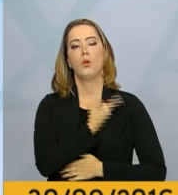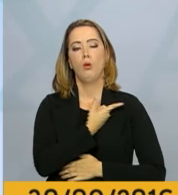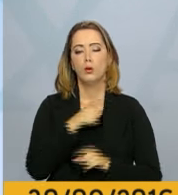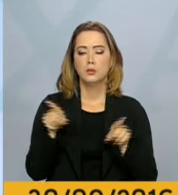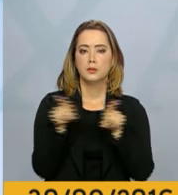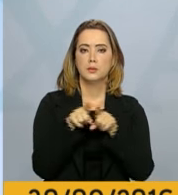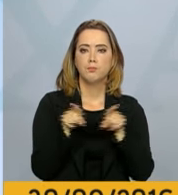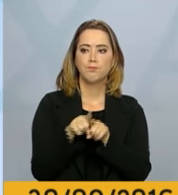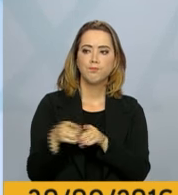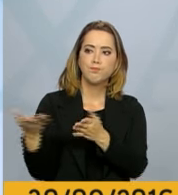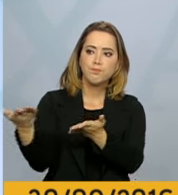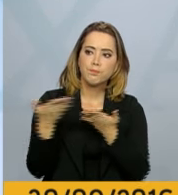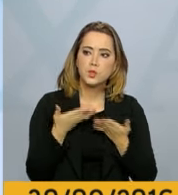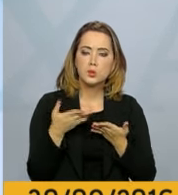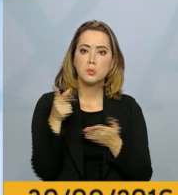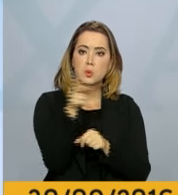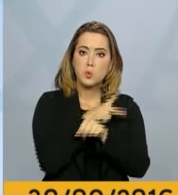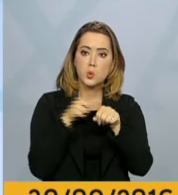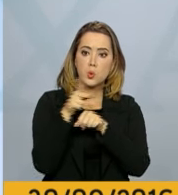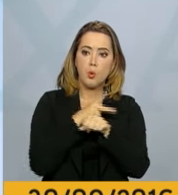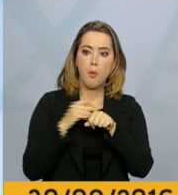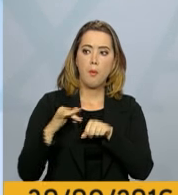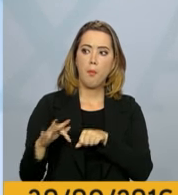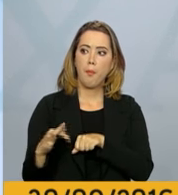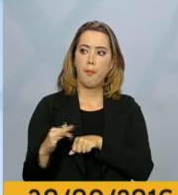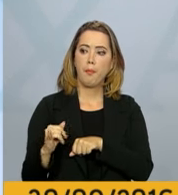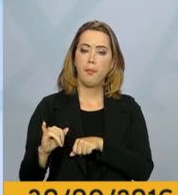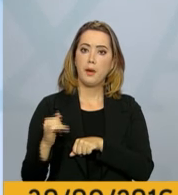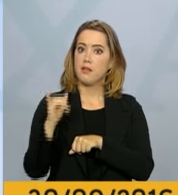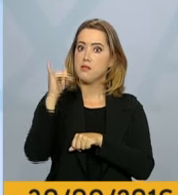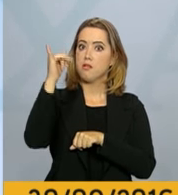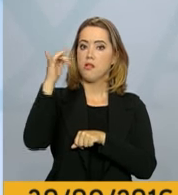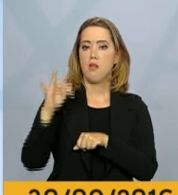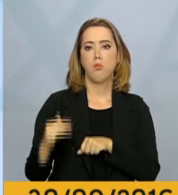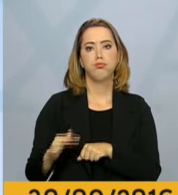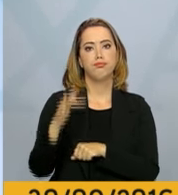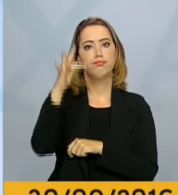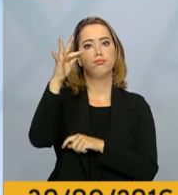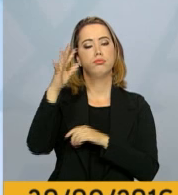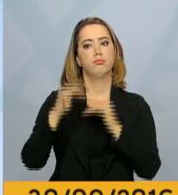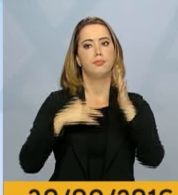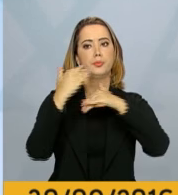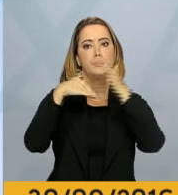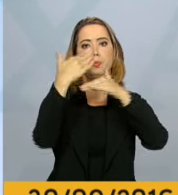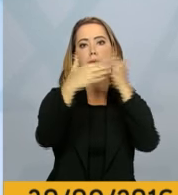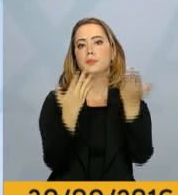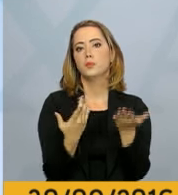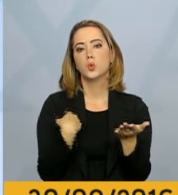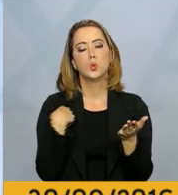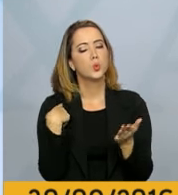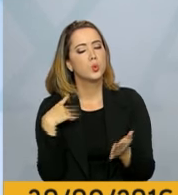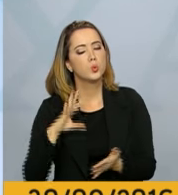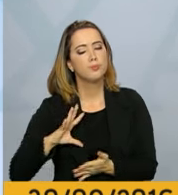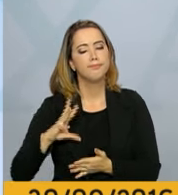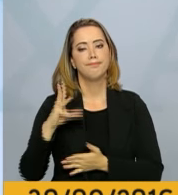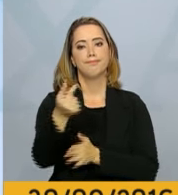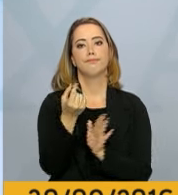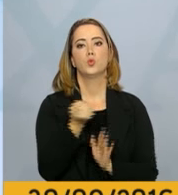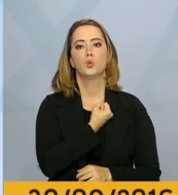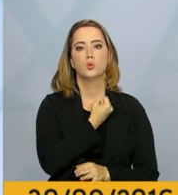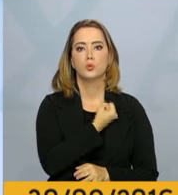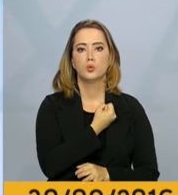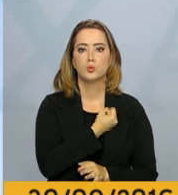inflação crescente. Todos os índices apontavam nessa direção. Pelo